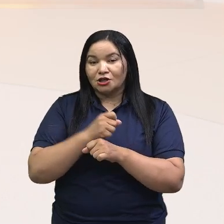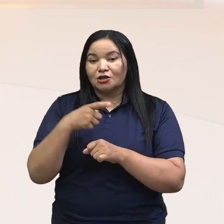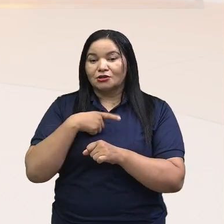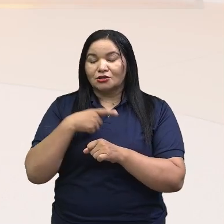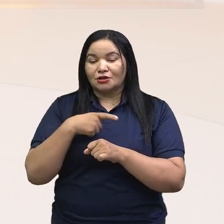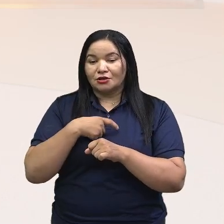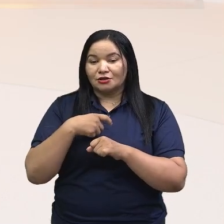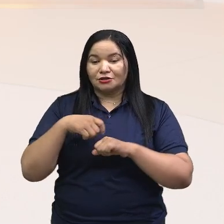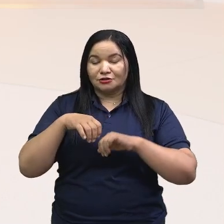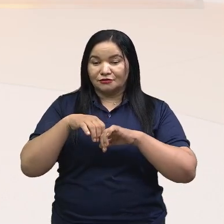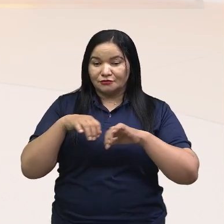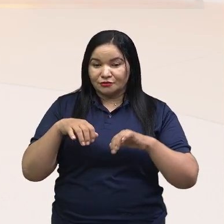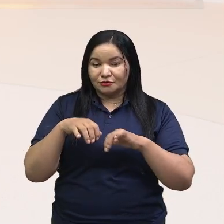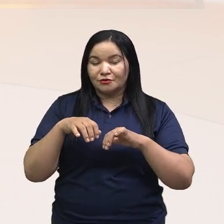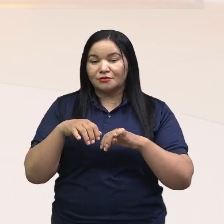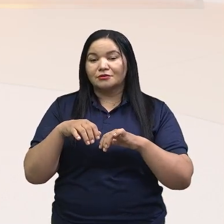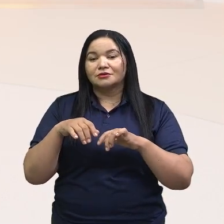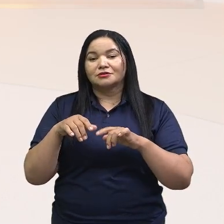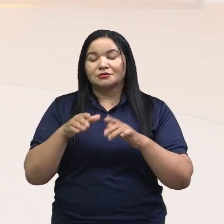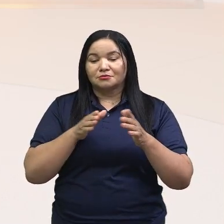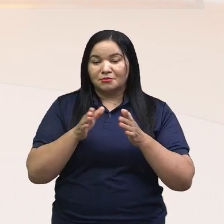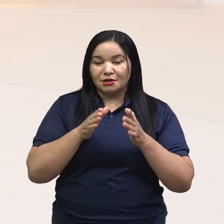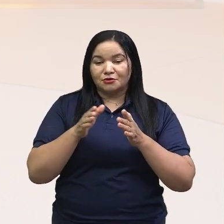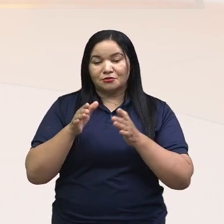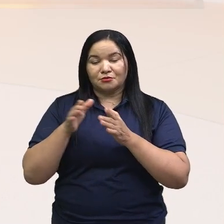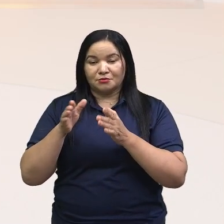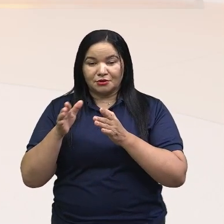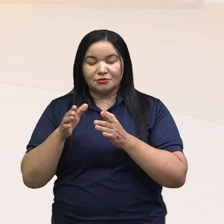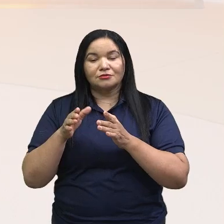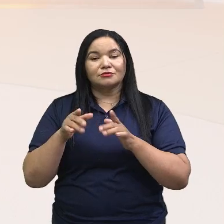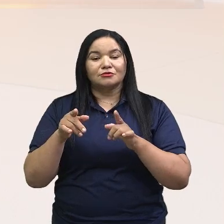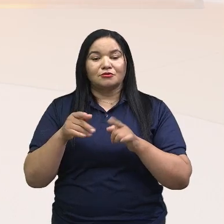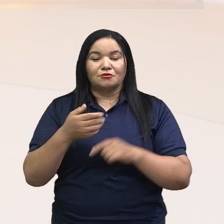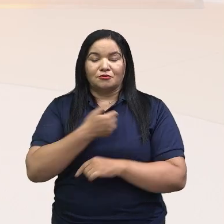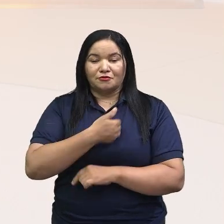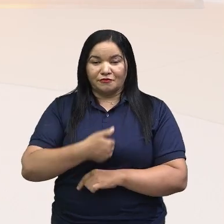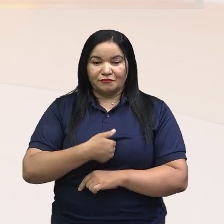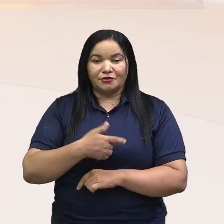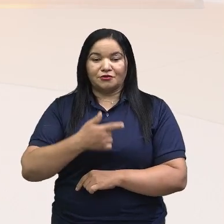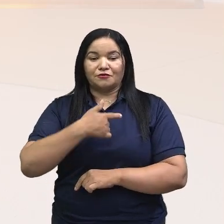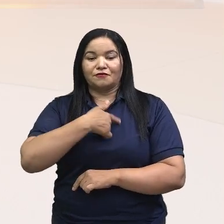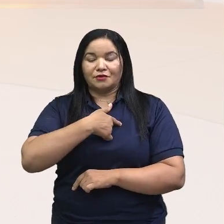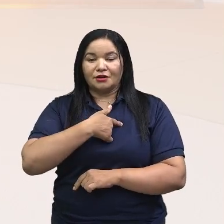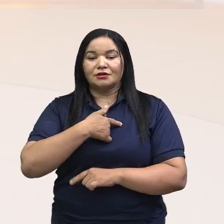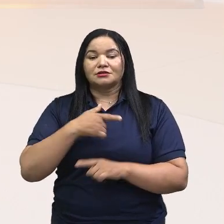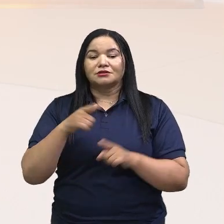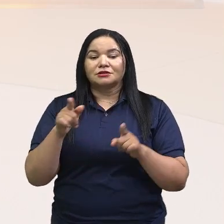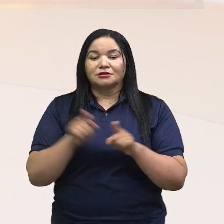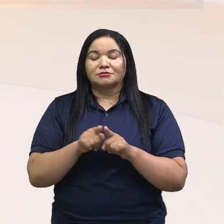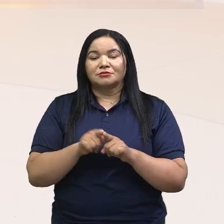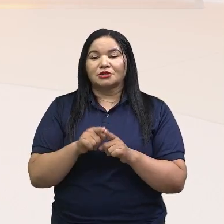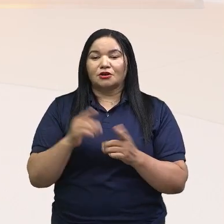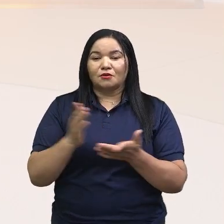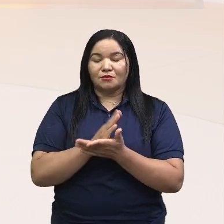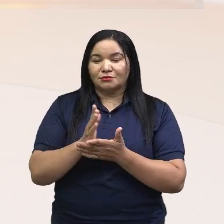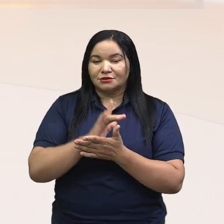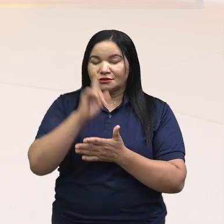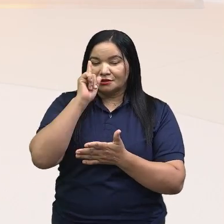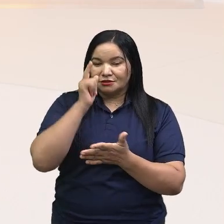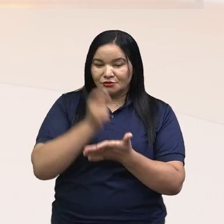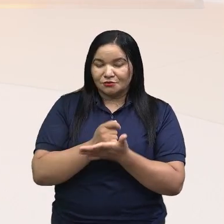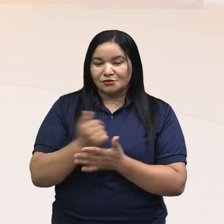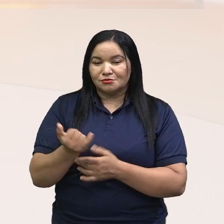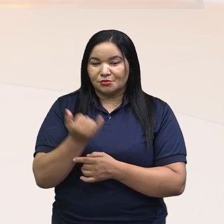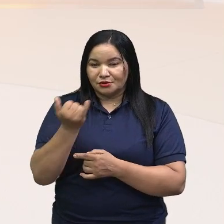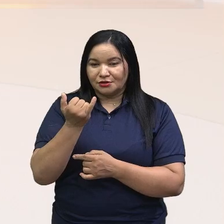divisões, de períodos desse governo Vargas, além de tomadas de decisões importantes.